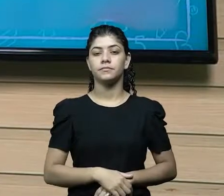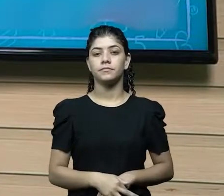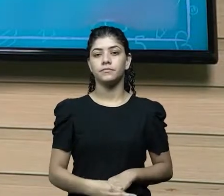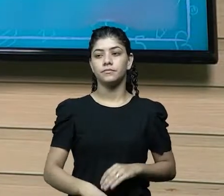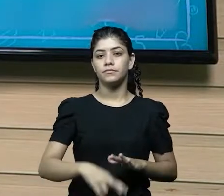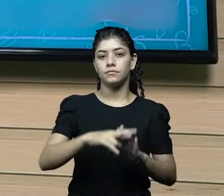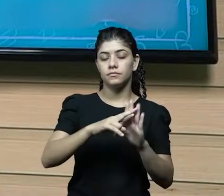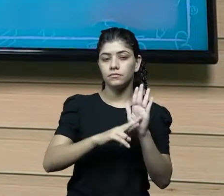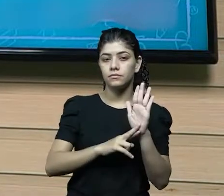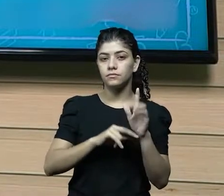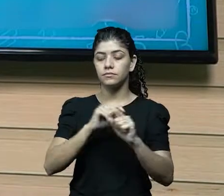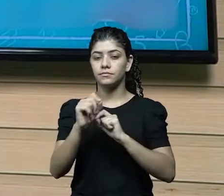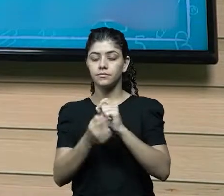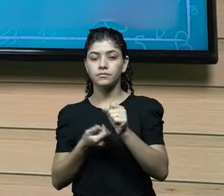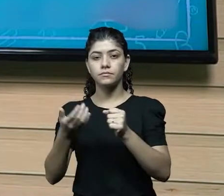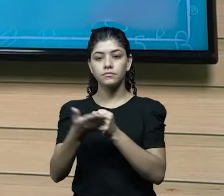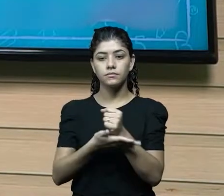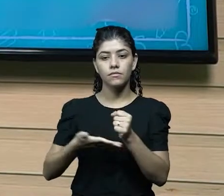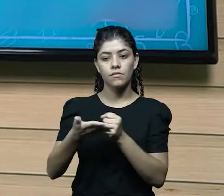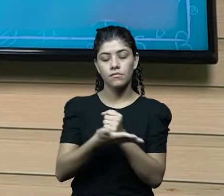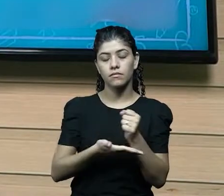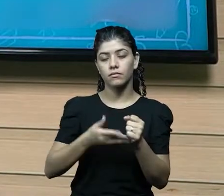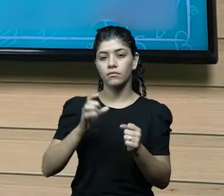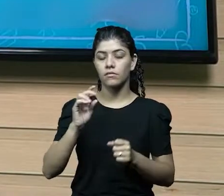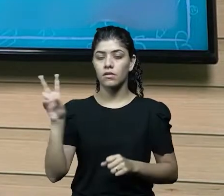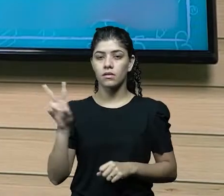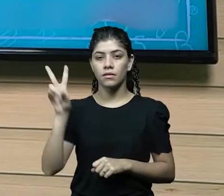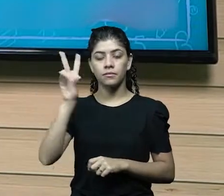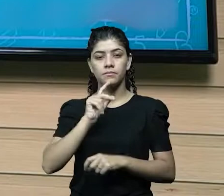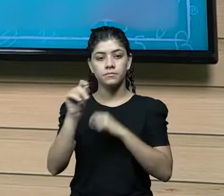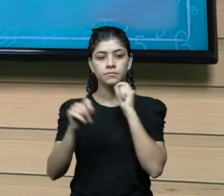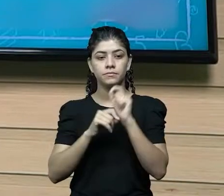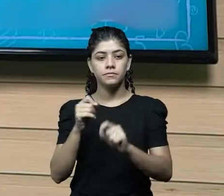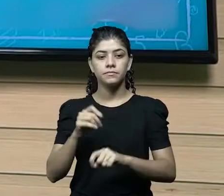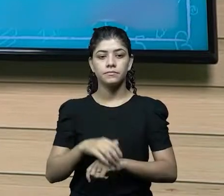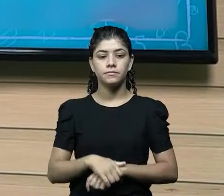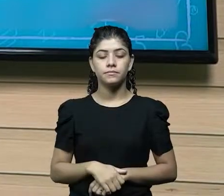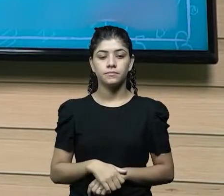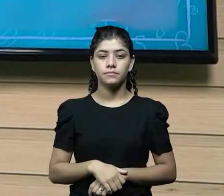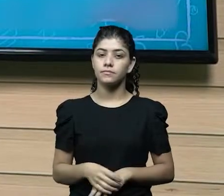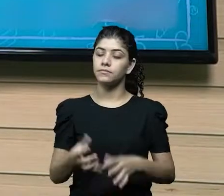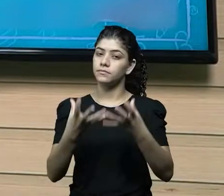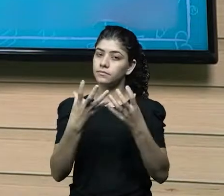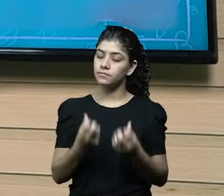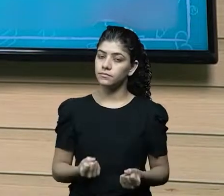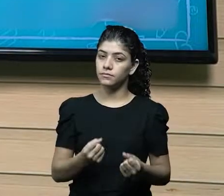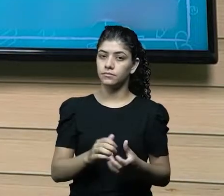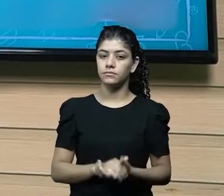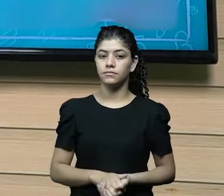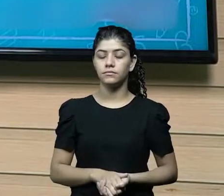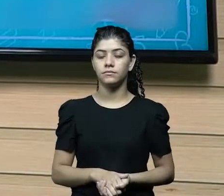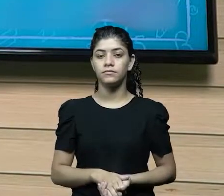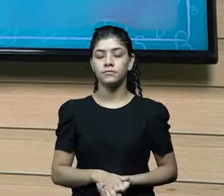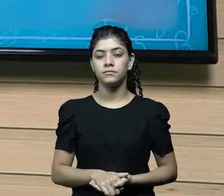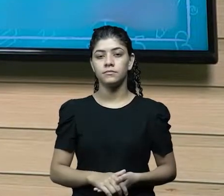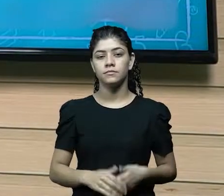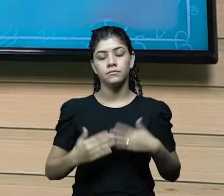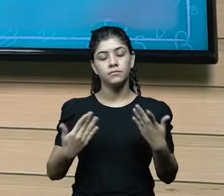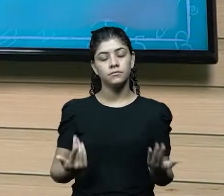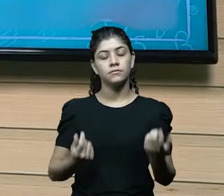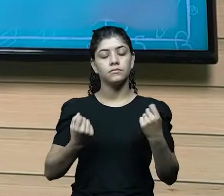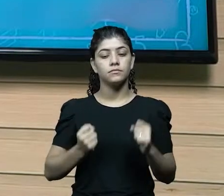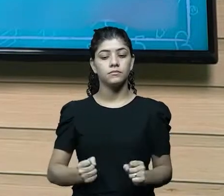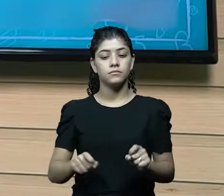referência, como base, apenas aquele valor será o aceitável. Não. Aqui